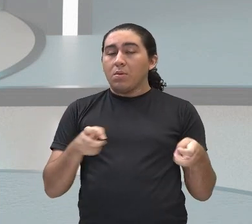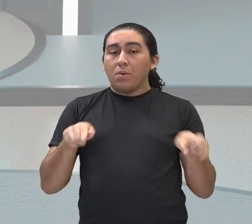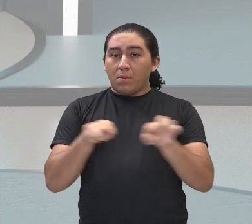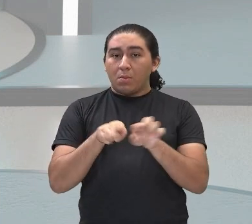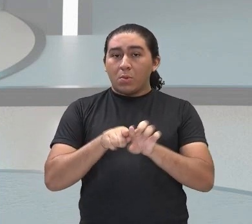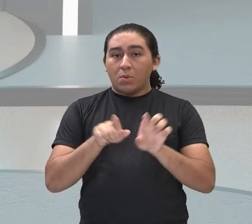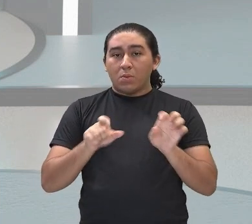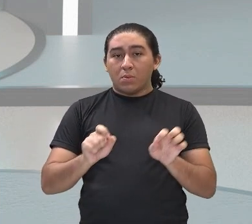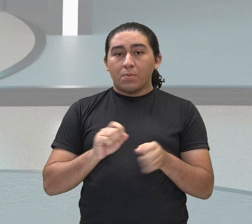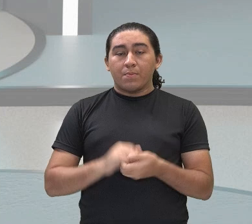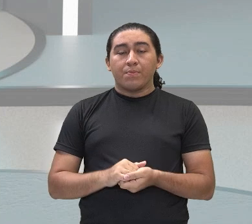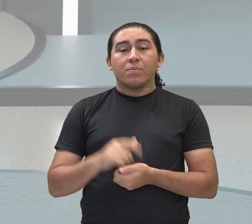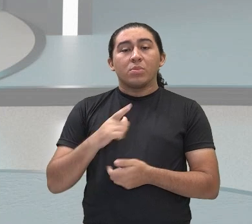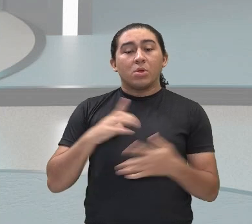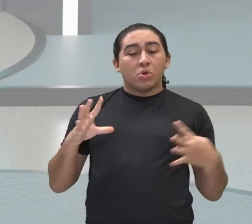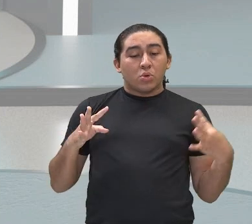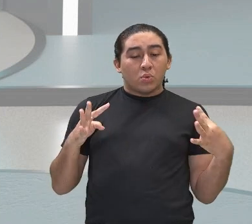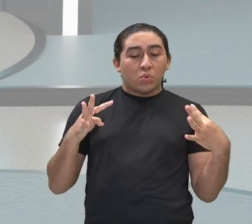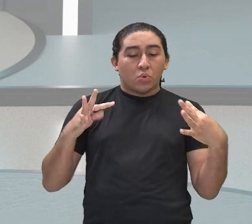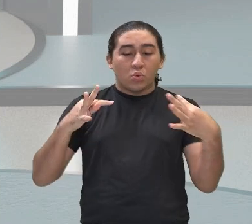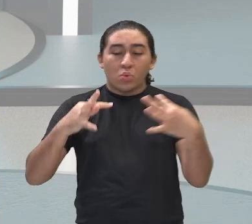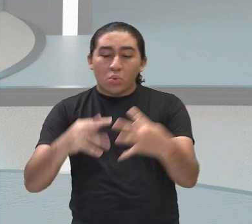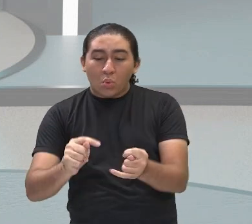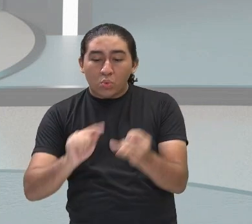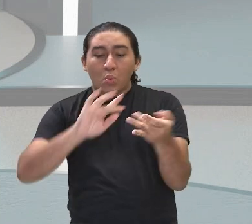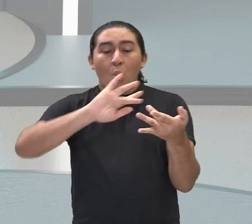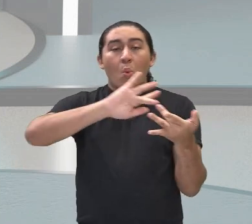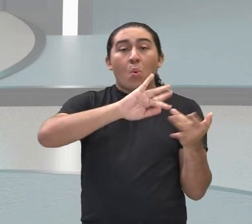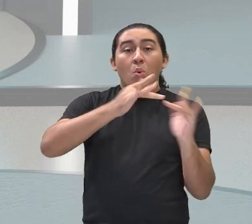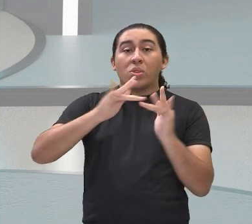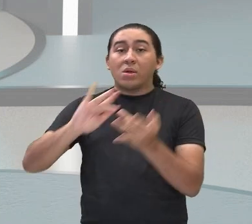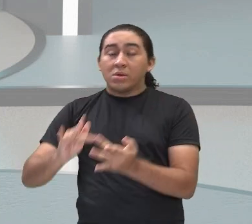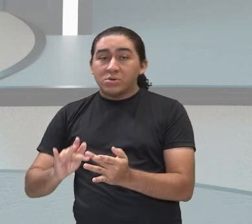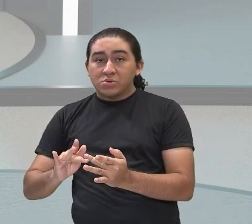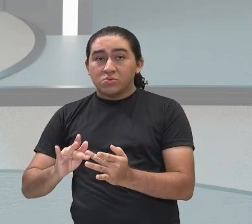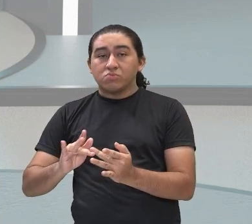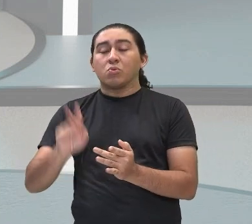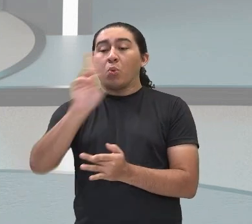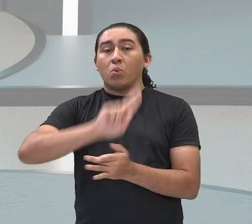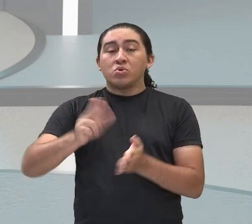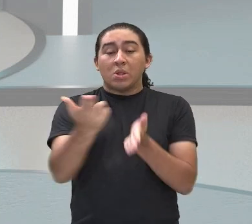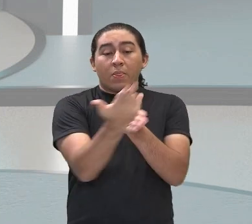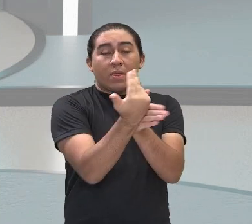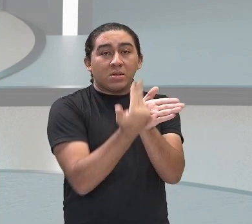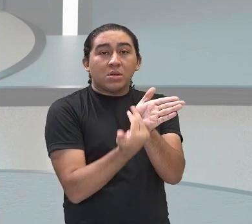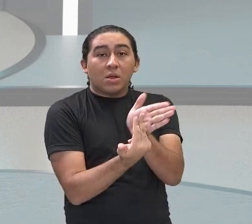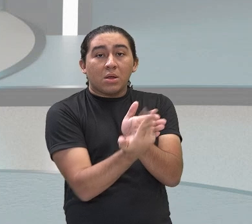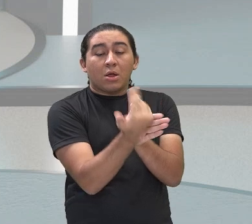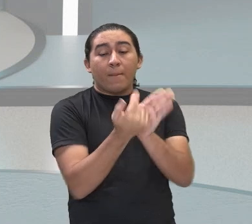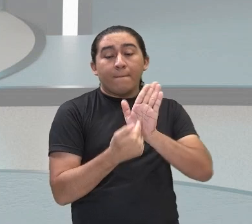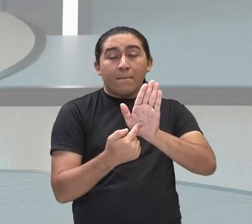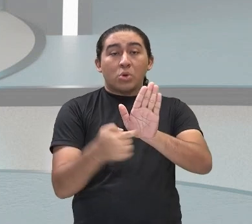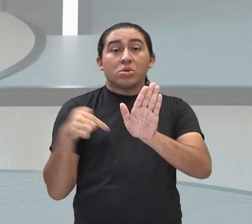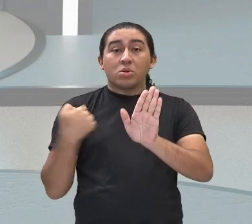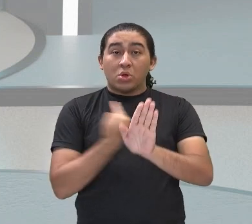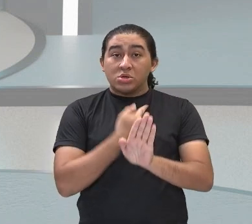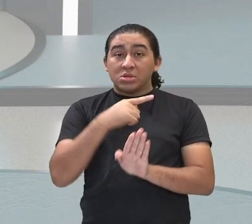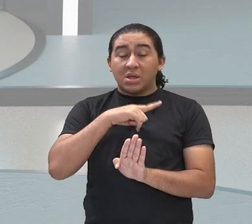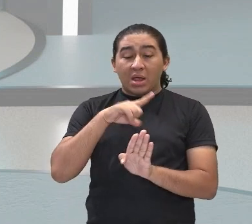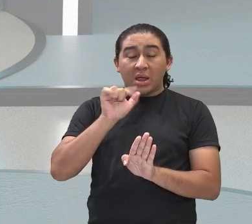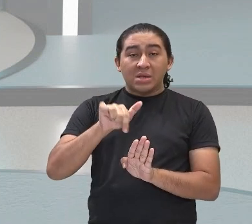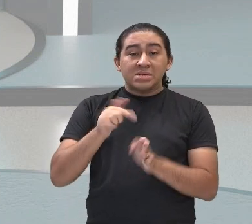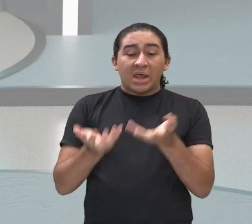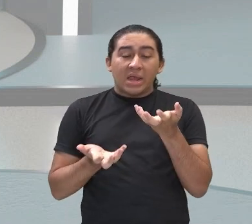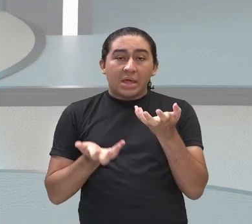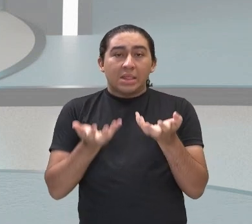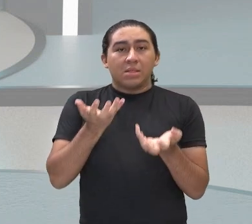ele traz toda uma explicação a partir do desenho que mostra que nós temos essa harmonia